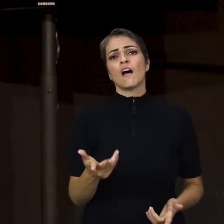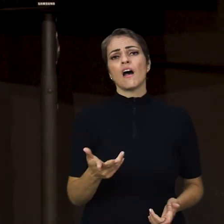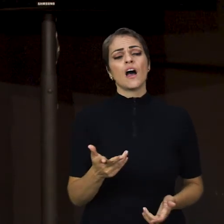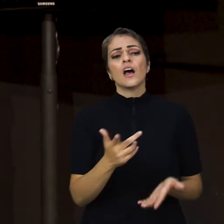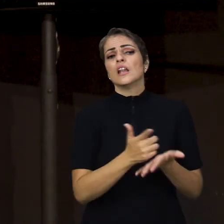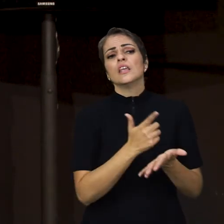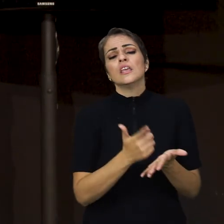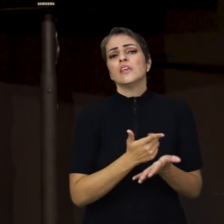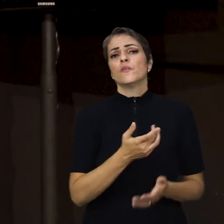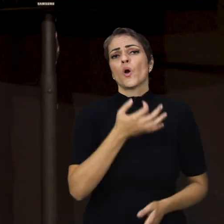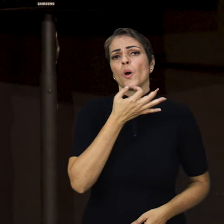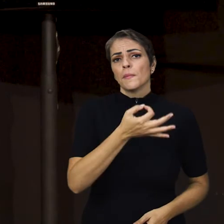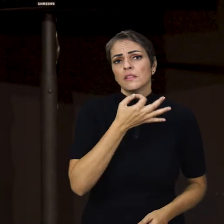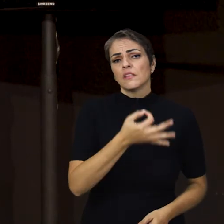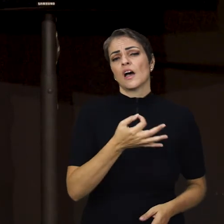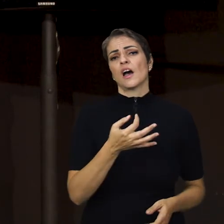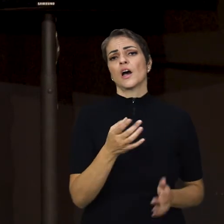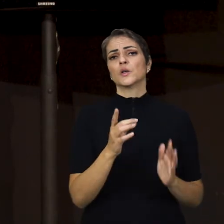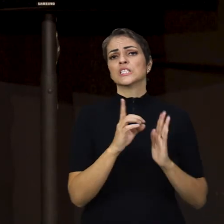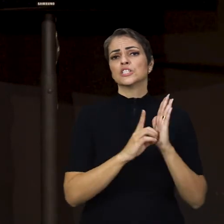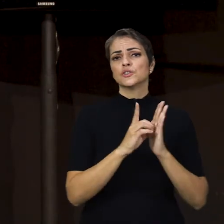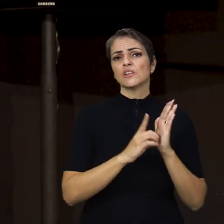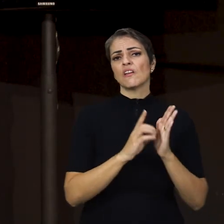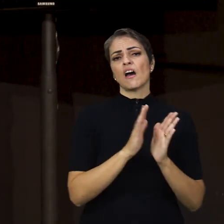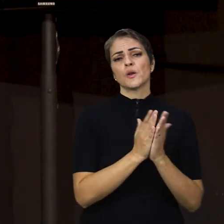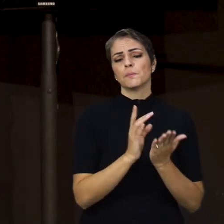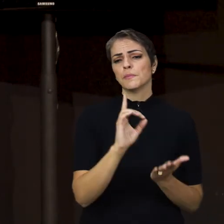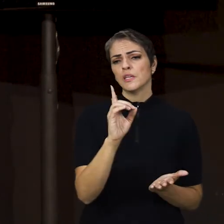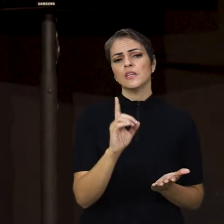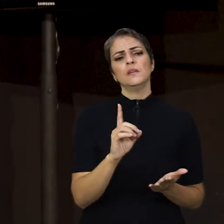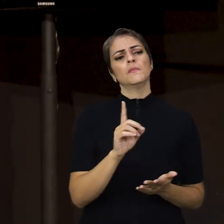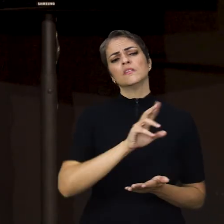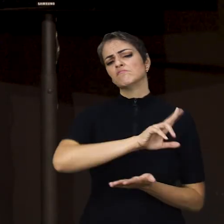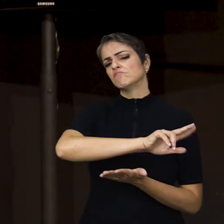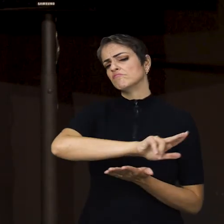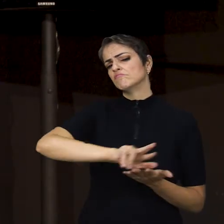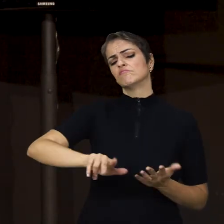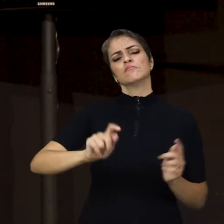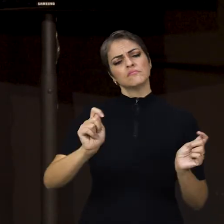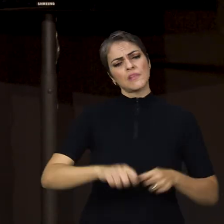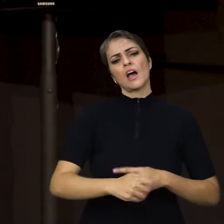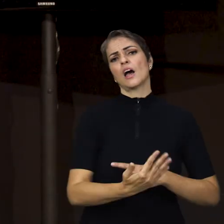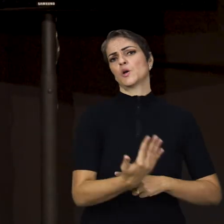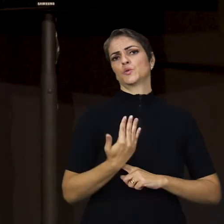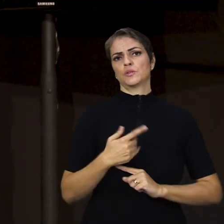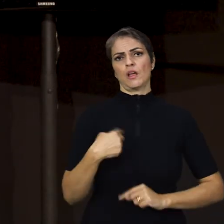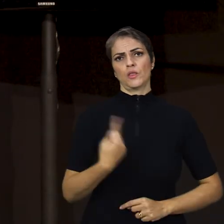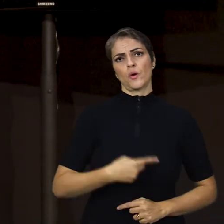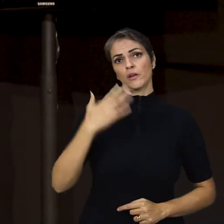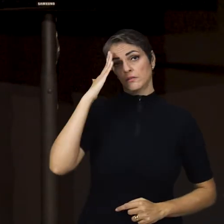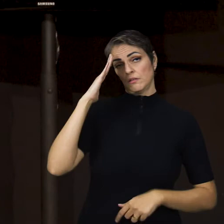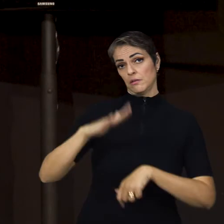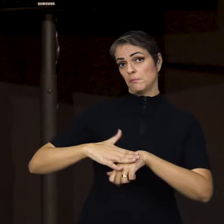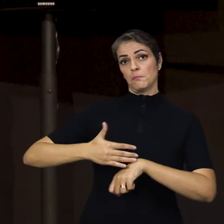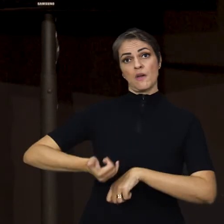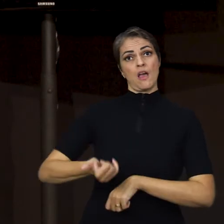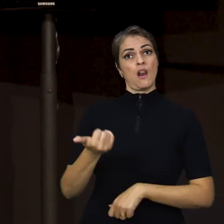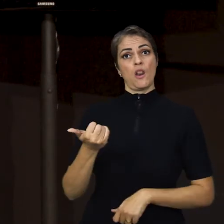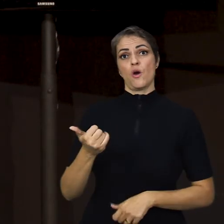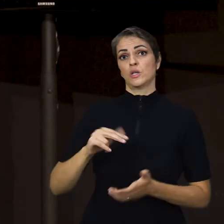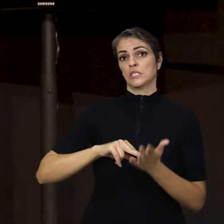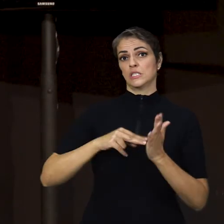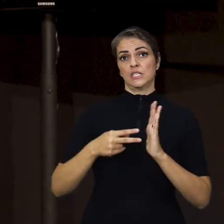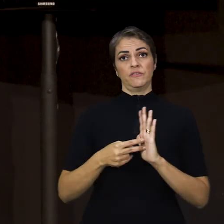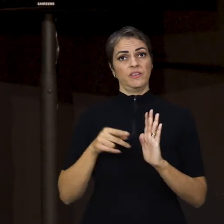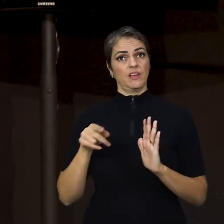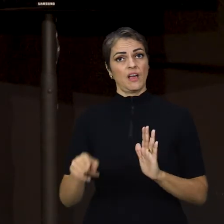comentários, dicionários bíblicos e outros, que vão nos ajudar a entender melhor o significado original dessas